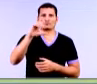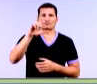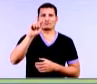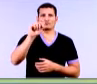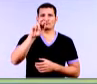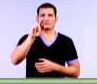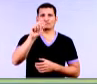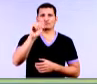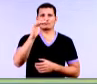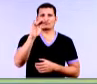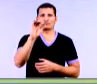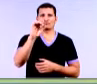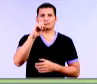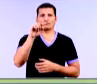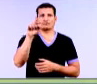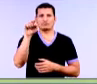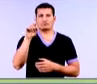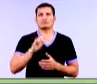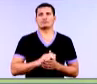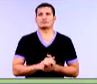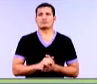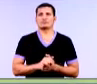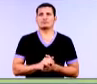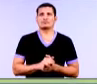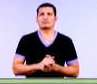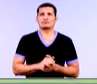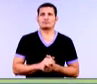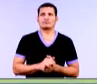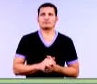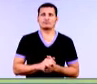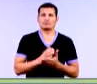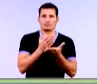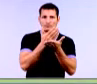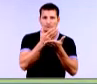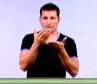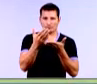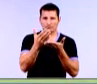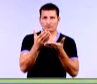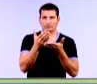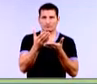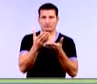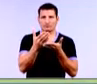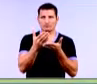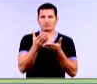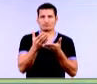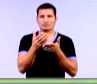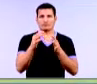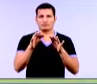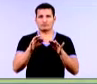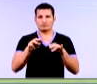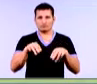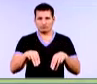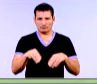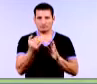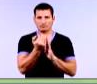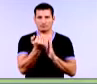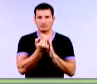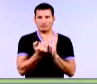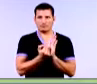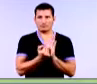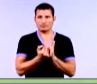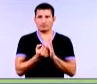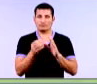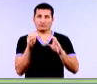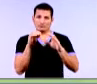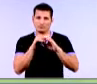fazer a seção de declarações. Tenho o início do meu programa e o fim do meu programa. Dentro da seção